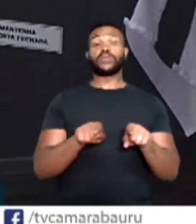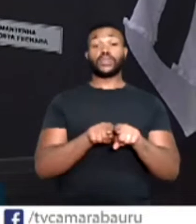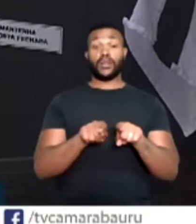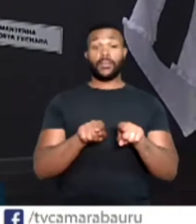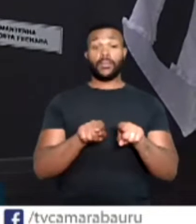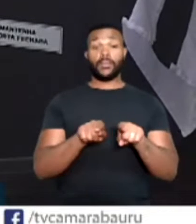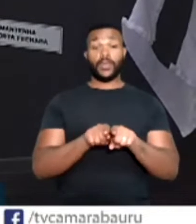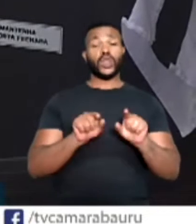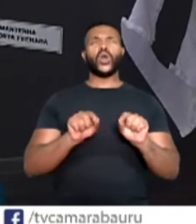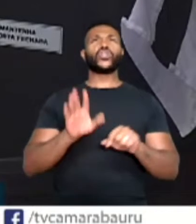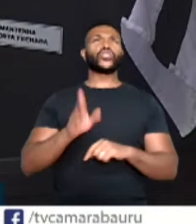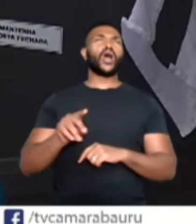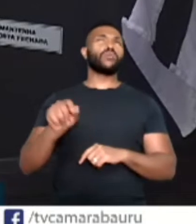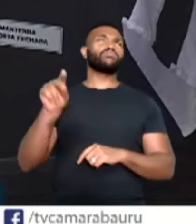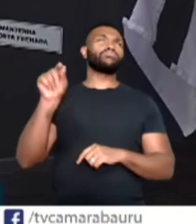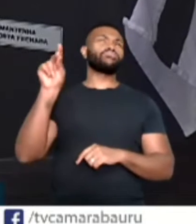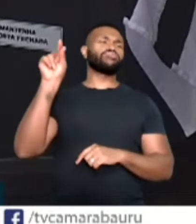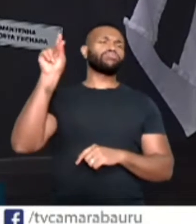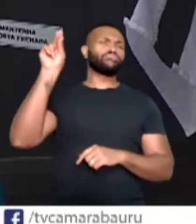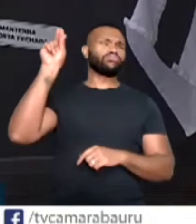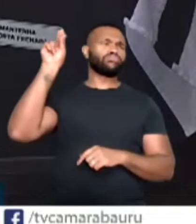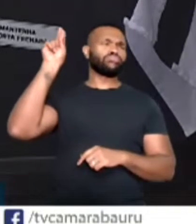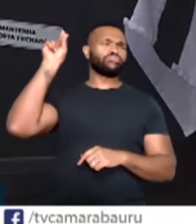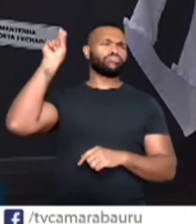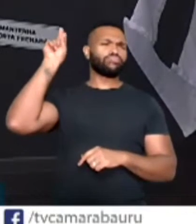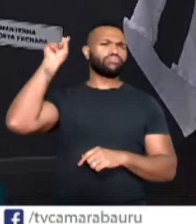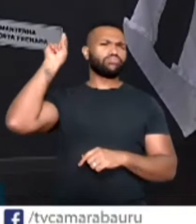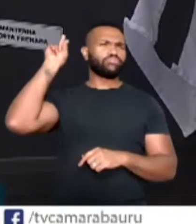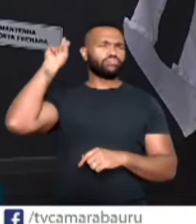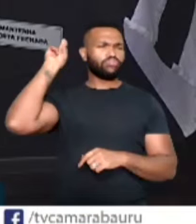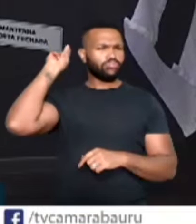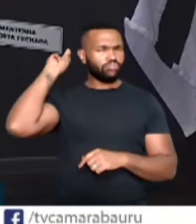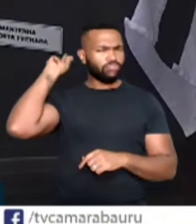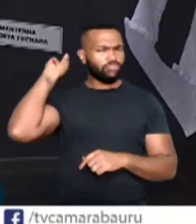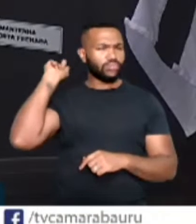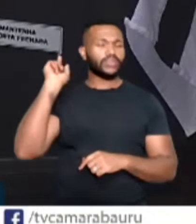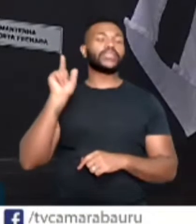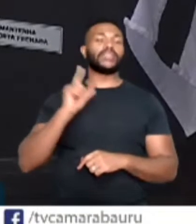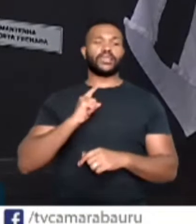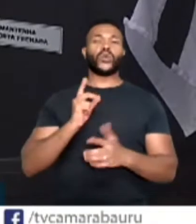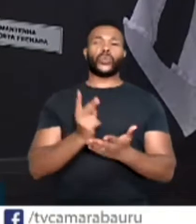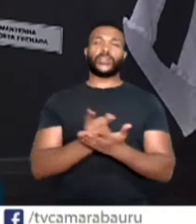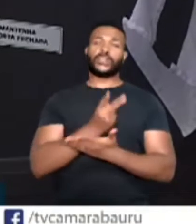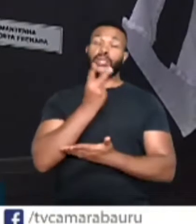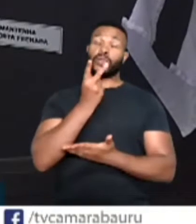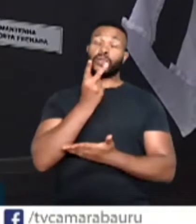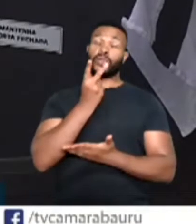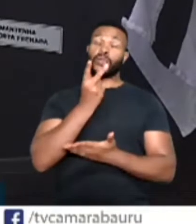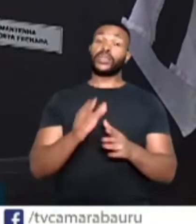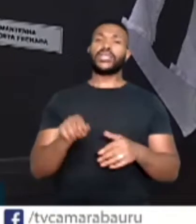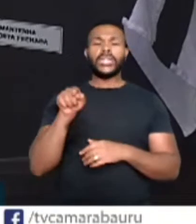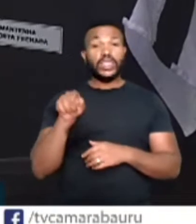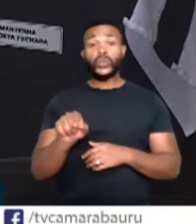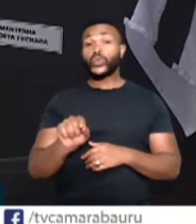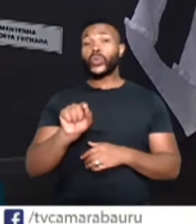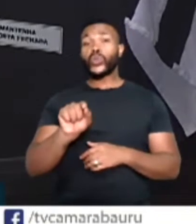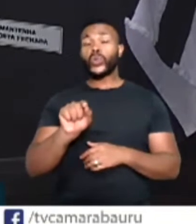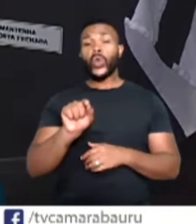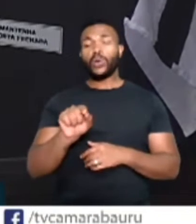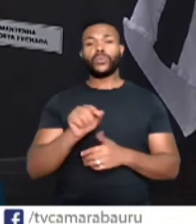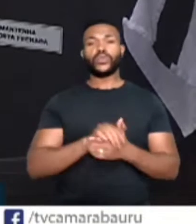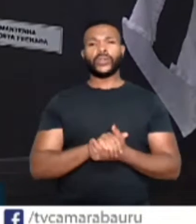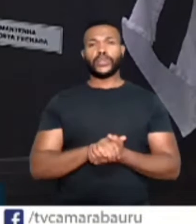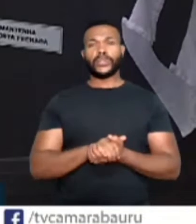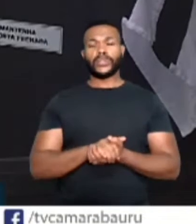ó, faz tempo que as coisas estão pegando. E estão pegando feio na questão das vagas.